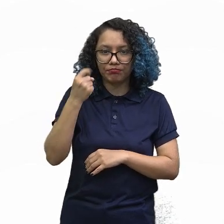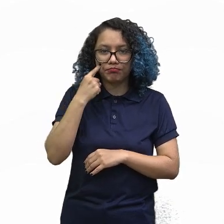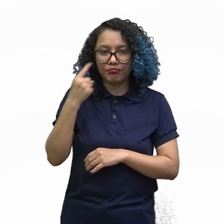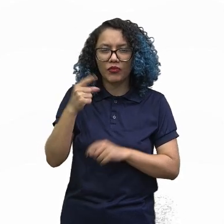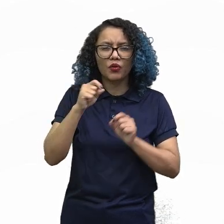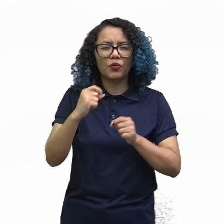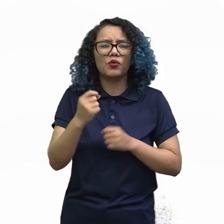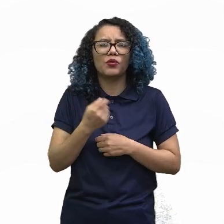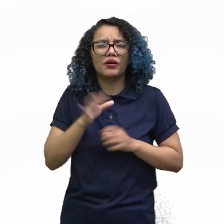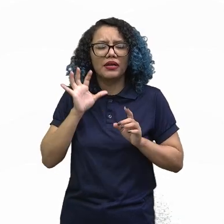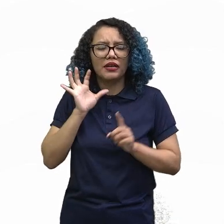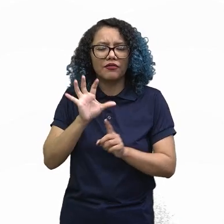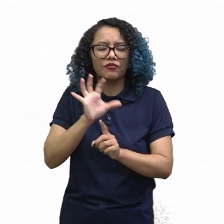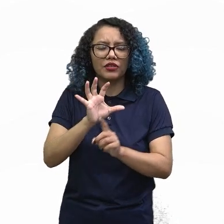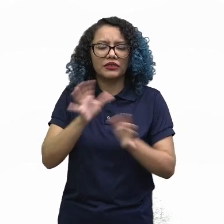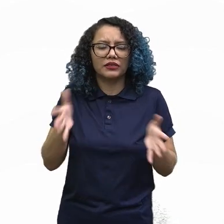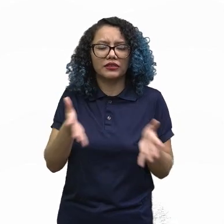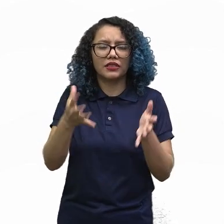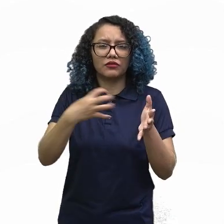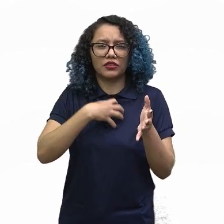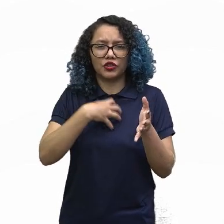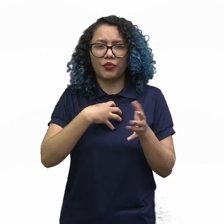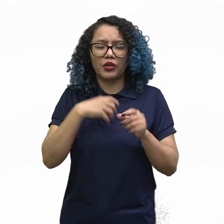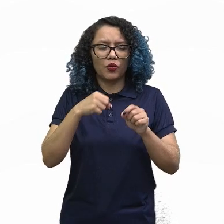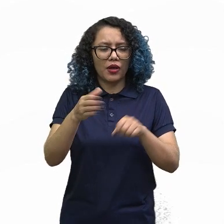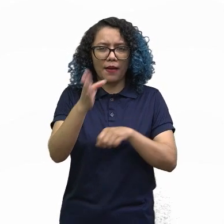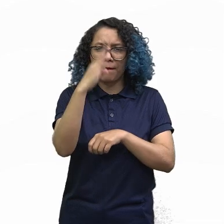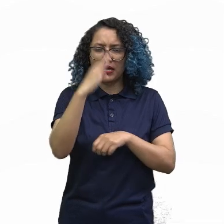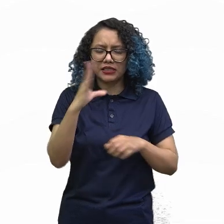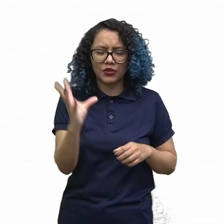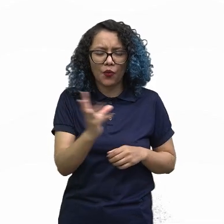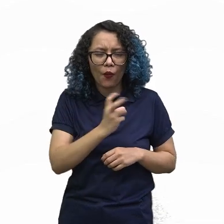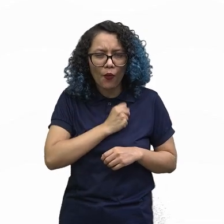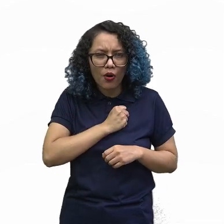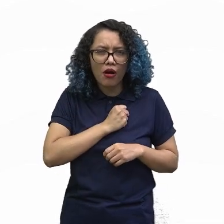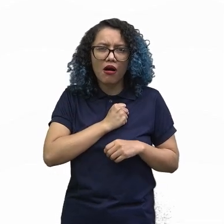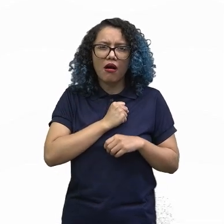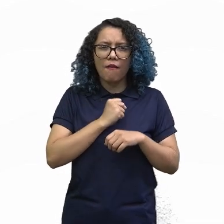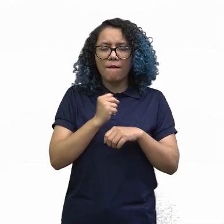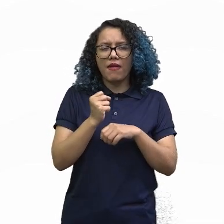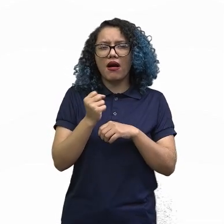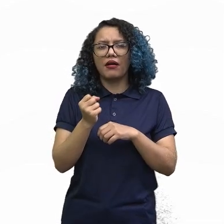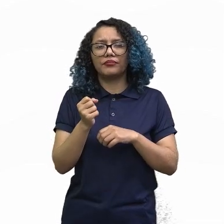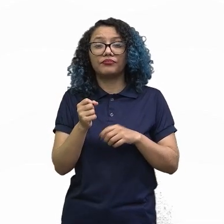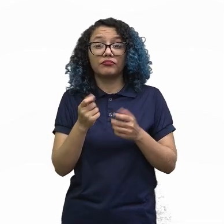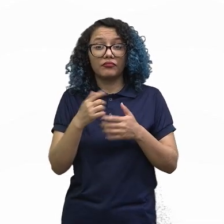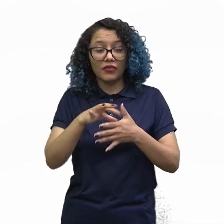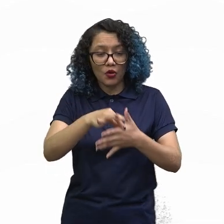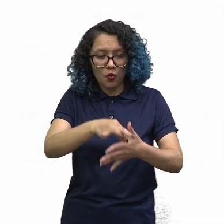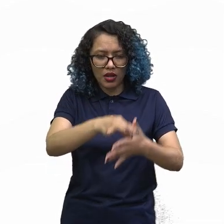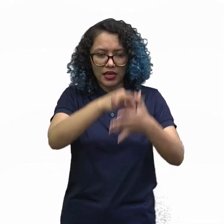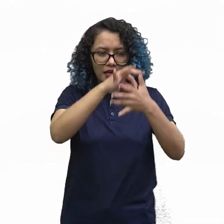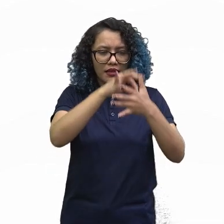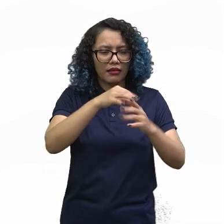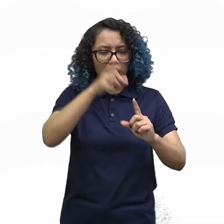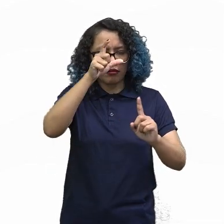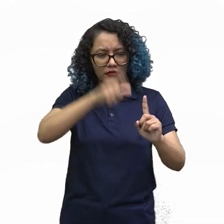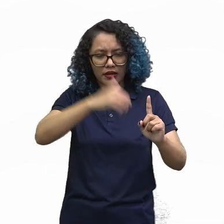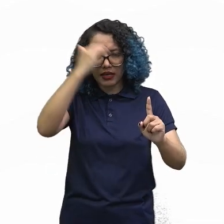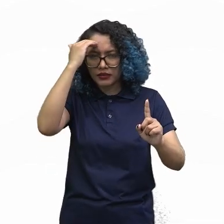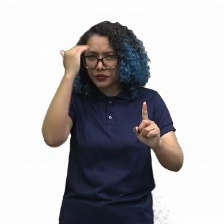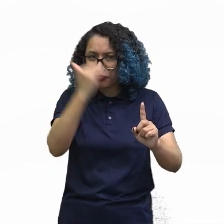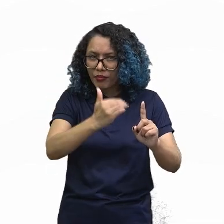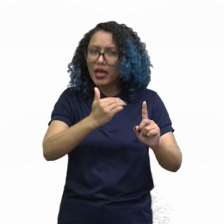de quê? De pátria, de amor ao Brasil, de culto a esse líder, né? Então você